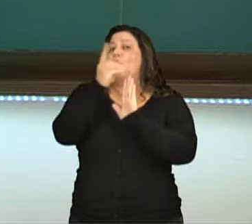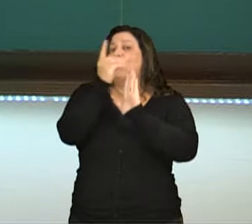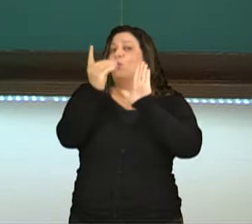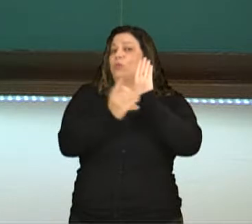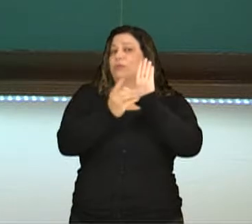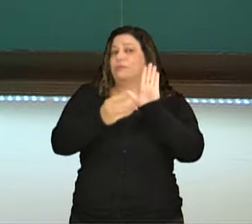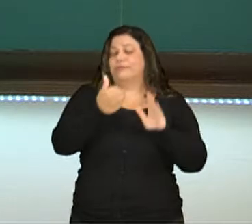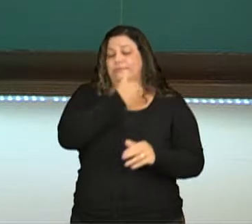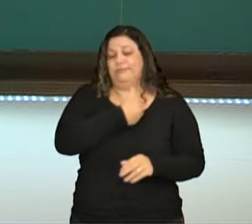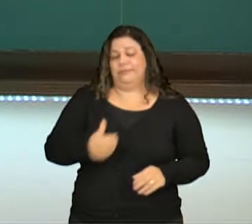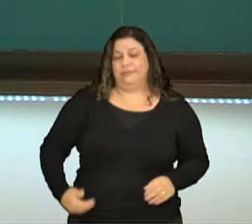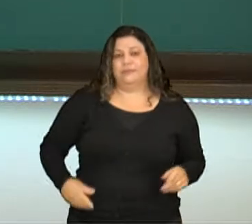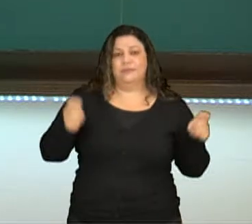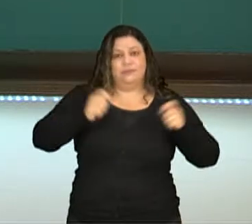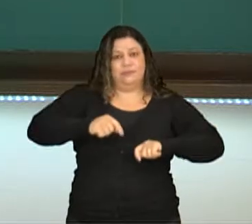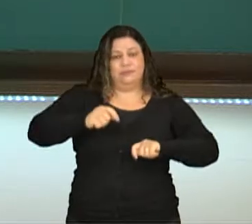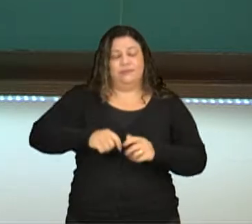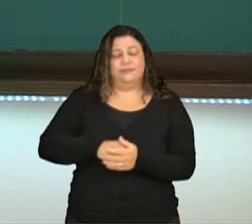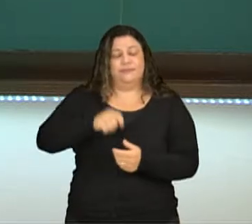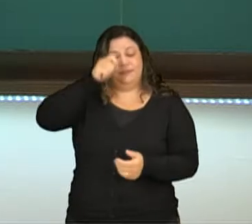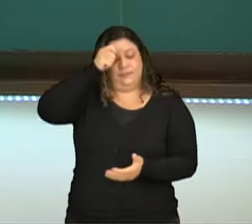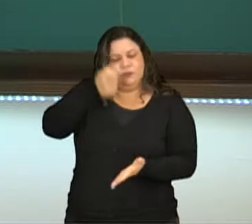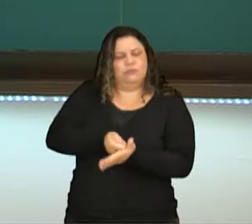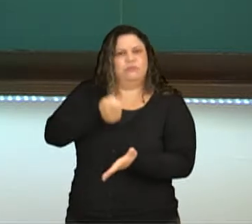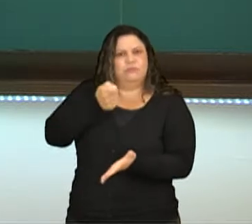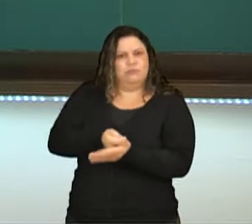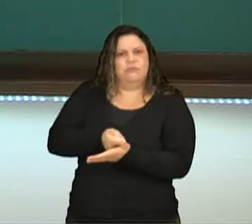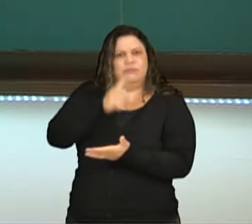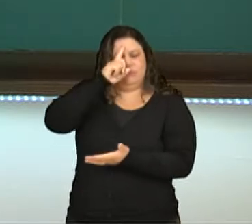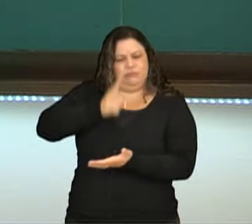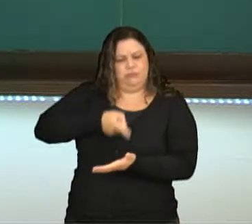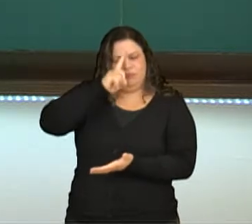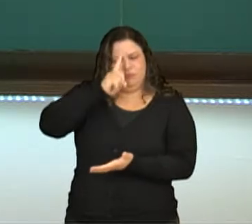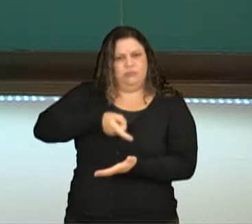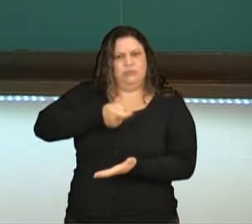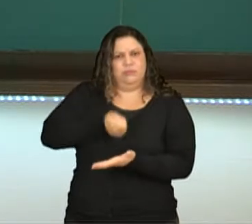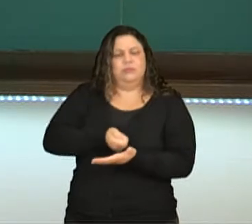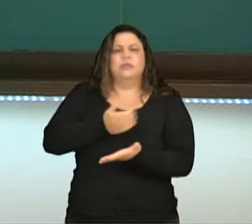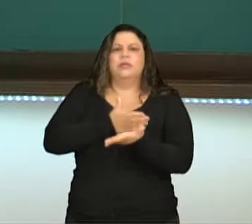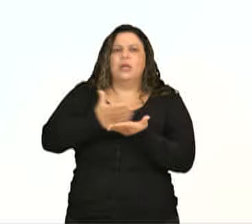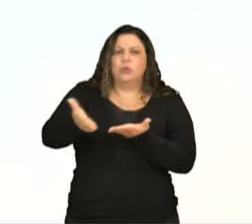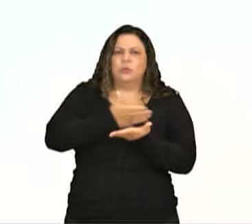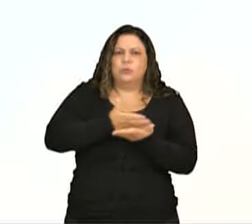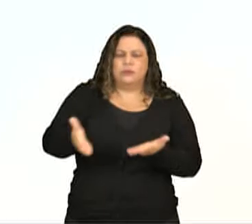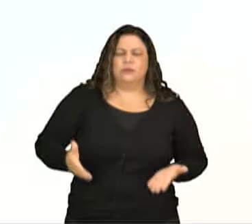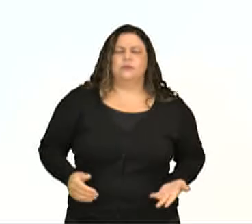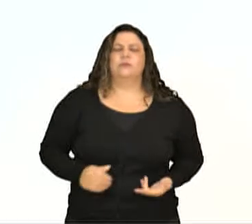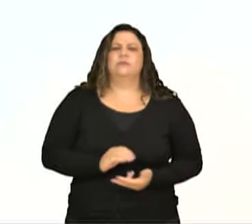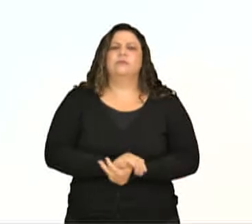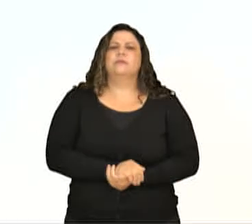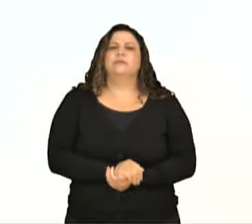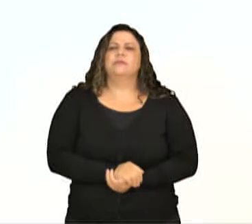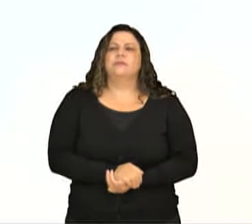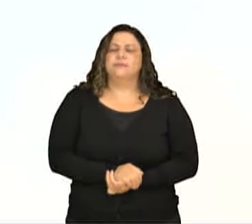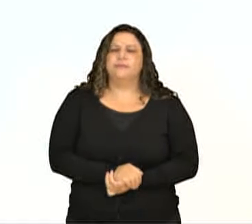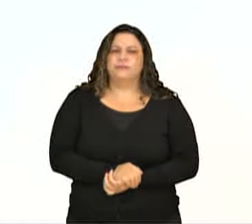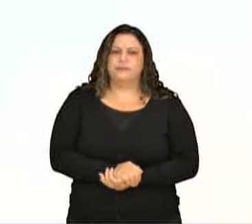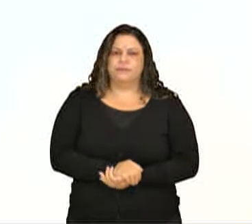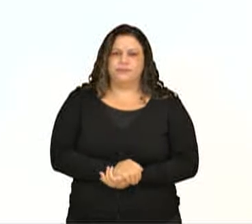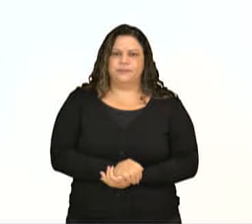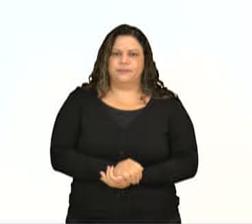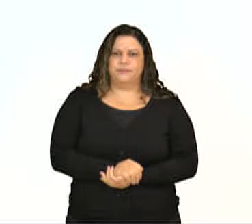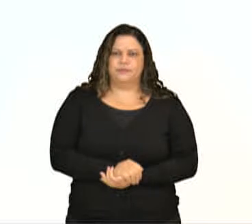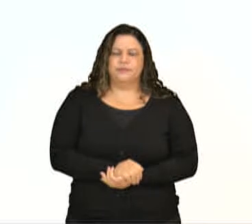Paulo de uma ditadura de Getúlio Vargas já no iniciozinho do seu governo. Mas temos a Constituição